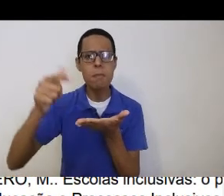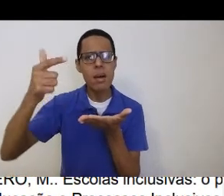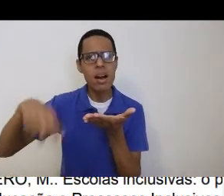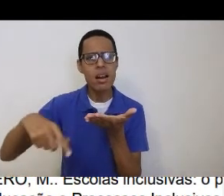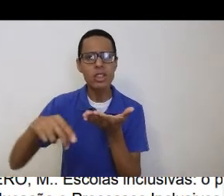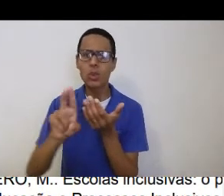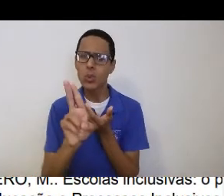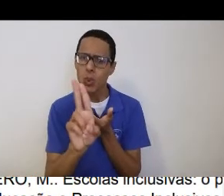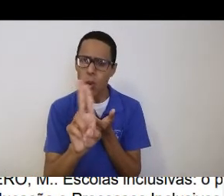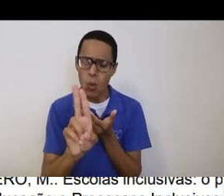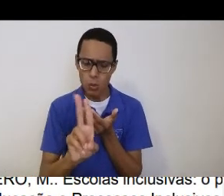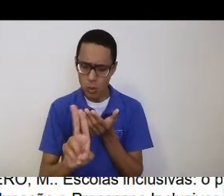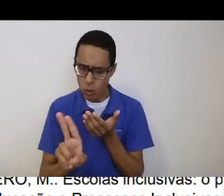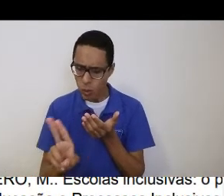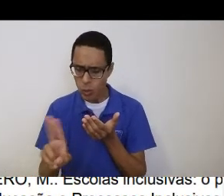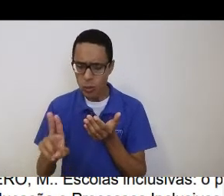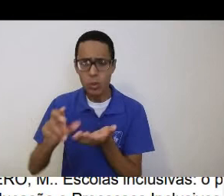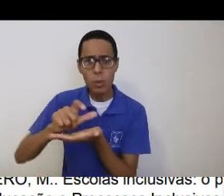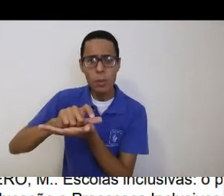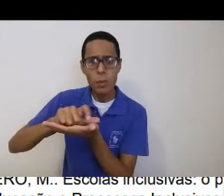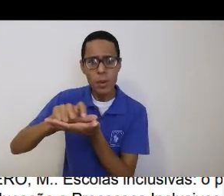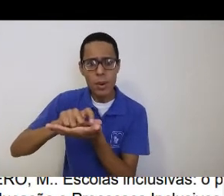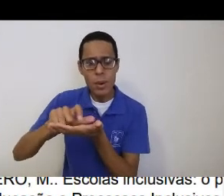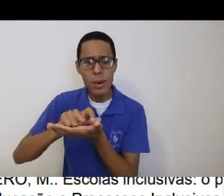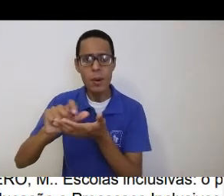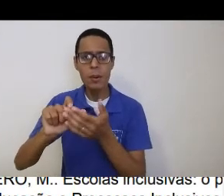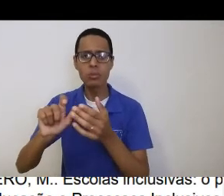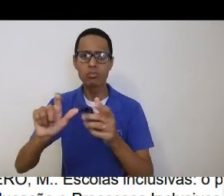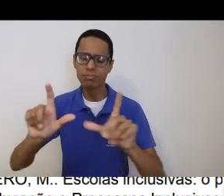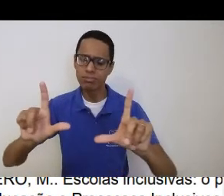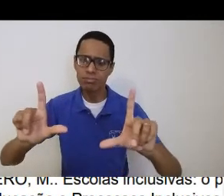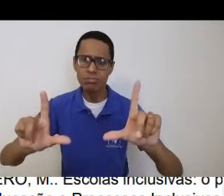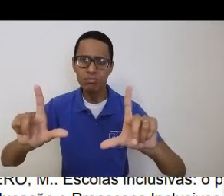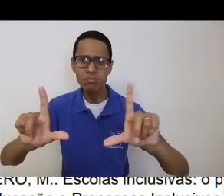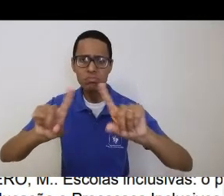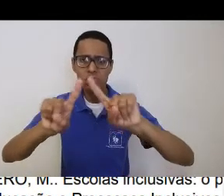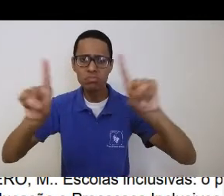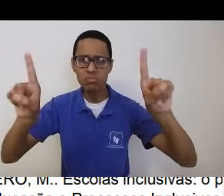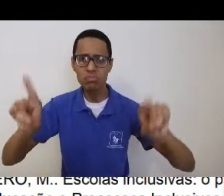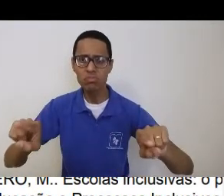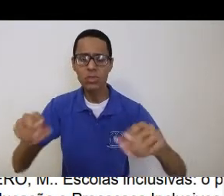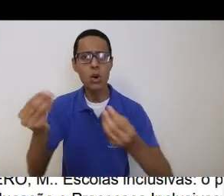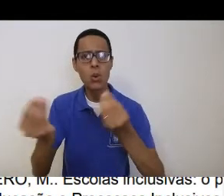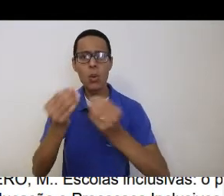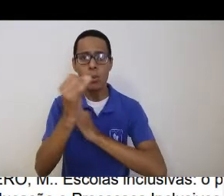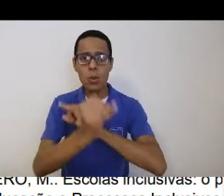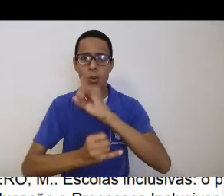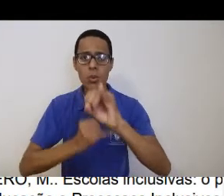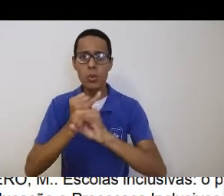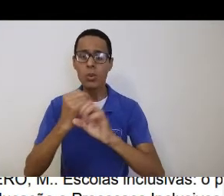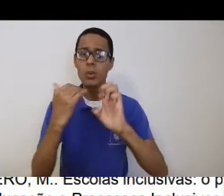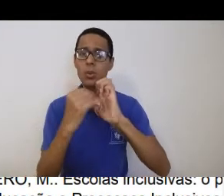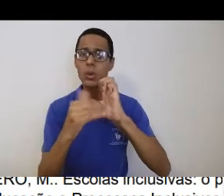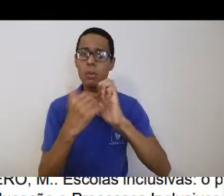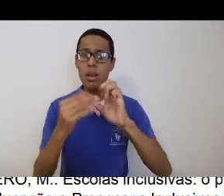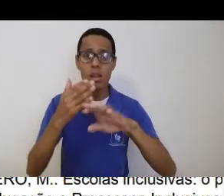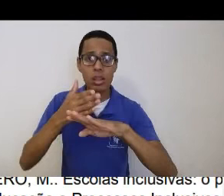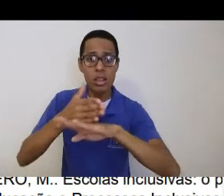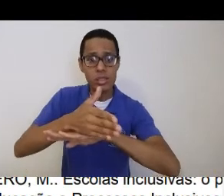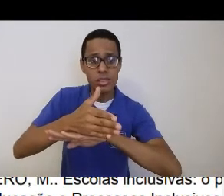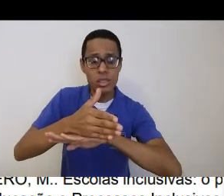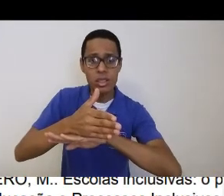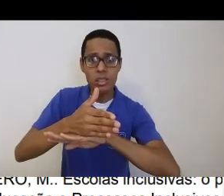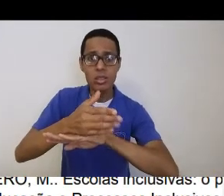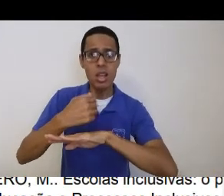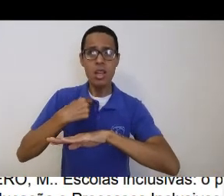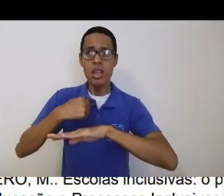escreve? O que mais que eu posso fazer? Quais o nome desses recursos? Como que eu escrevo? Como que